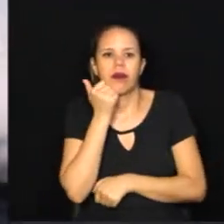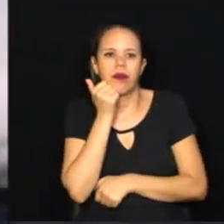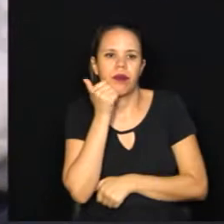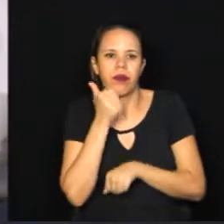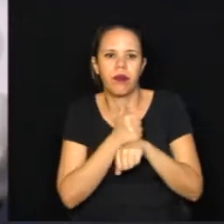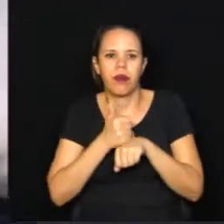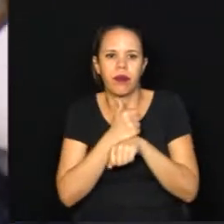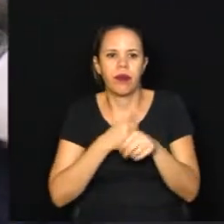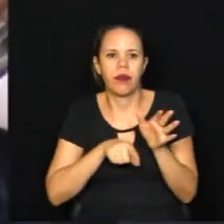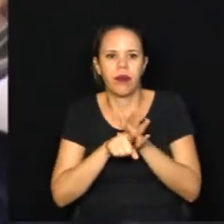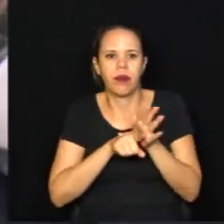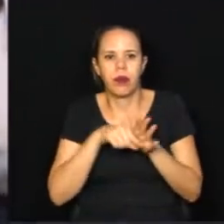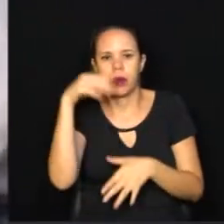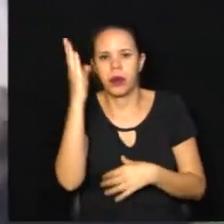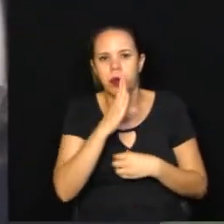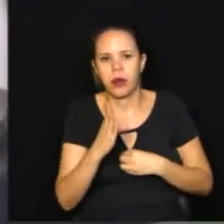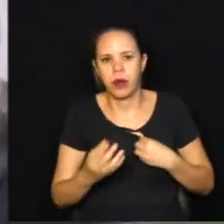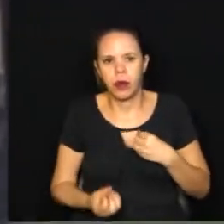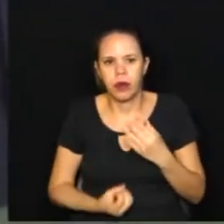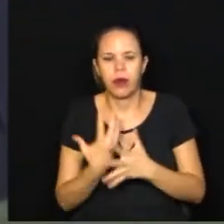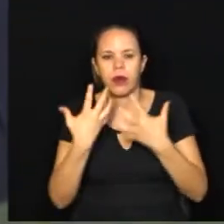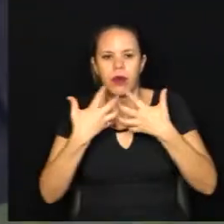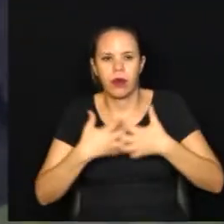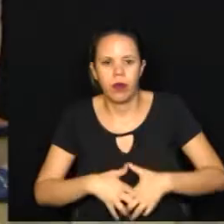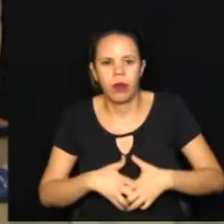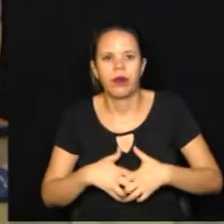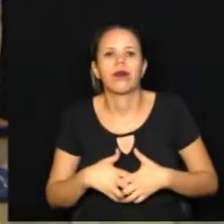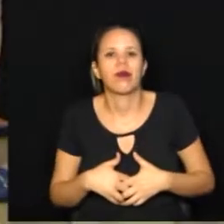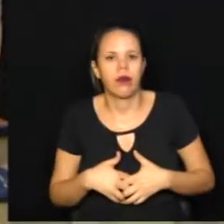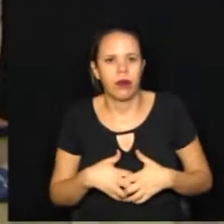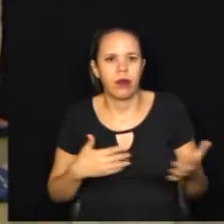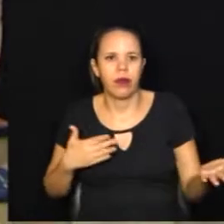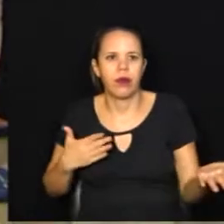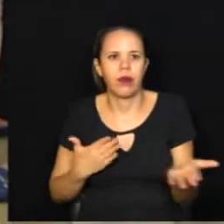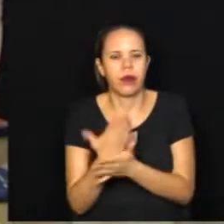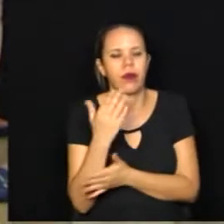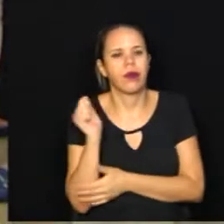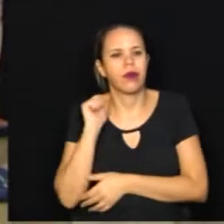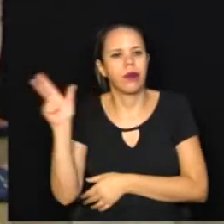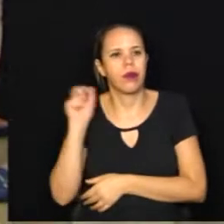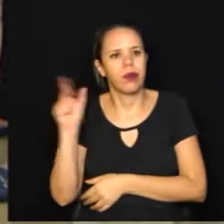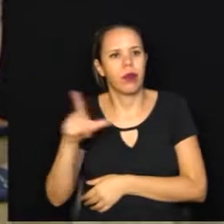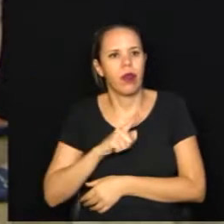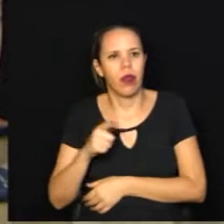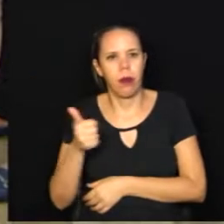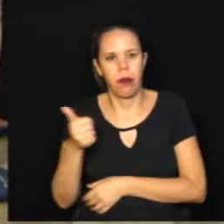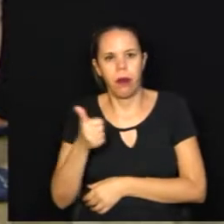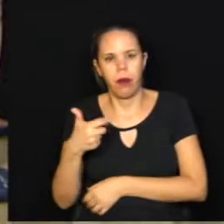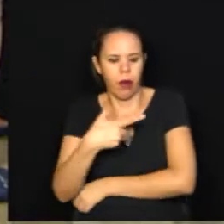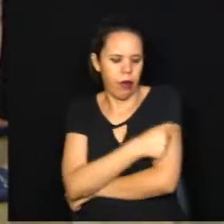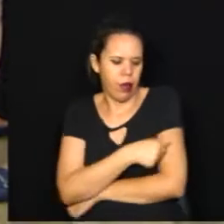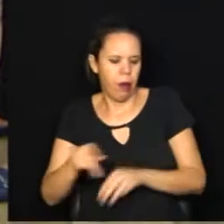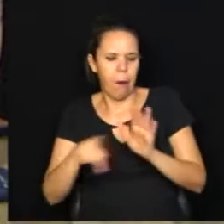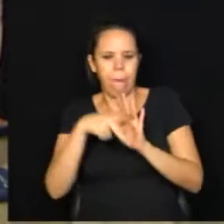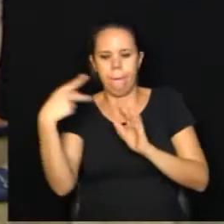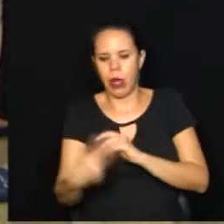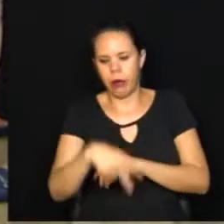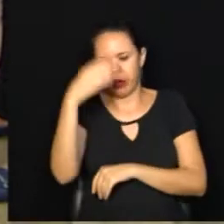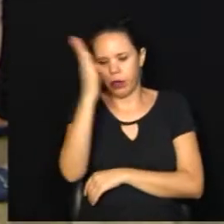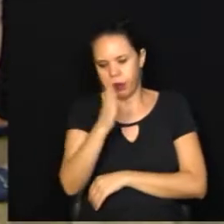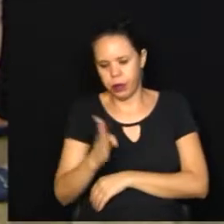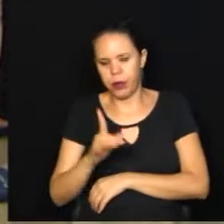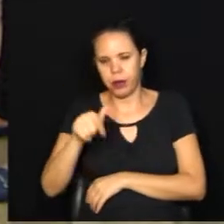né? A ciência do Brasil funcionando. Então, com a aprovação da Anvisa, teremos a primeira vacina nacional,